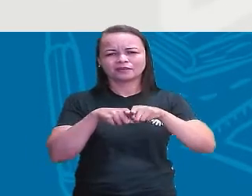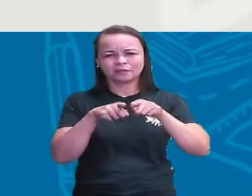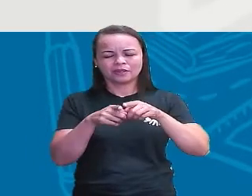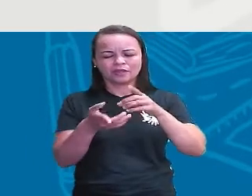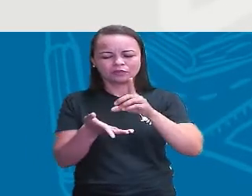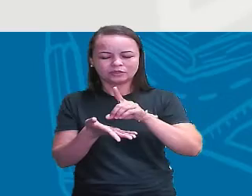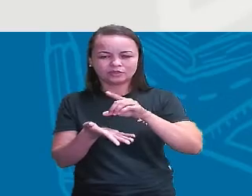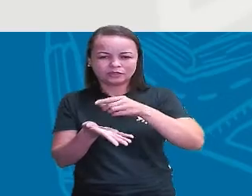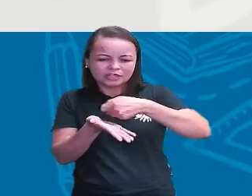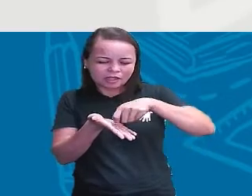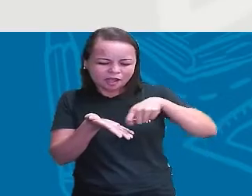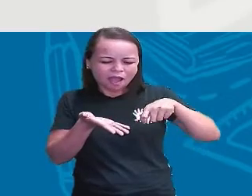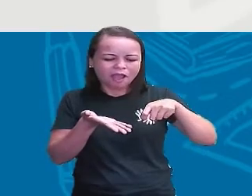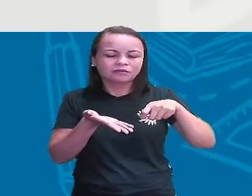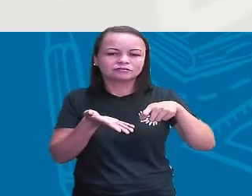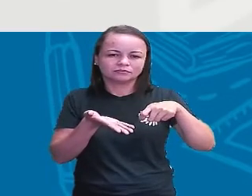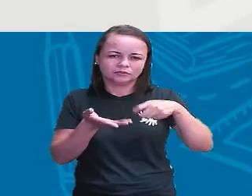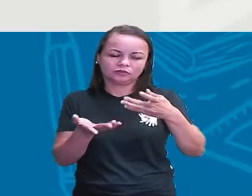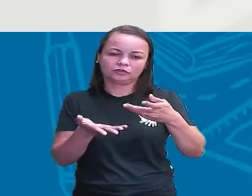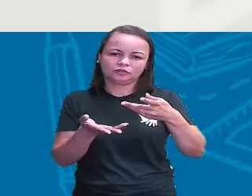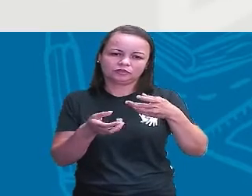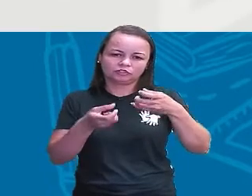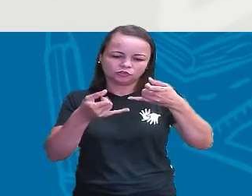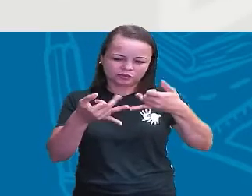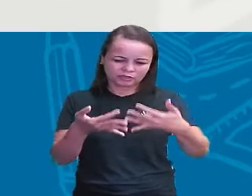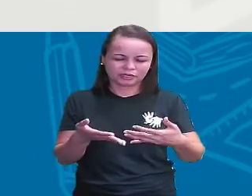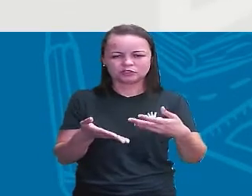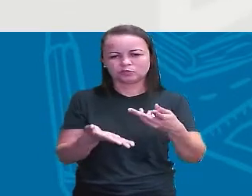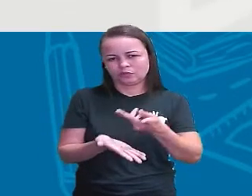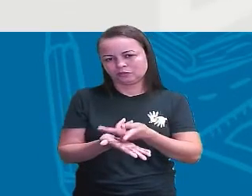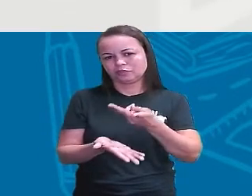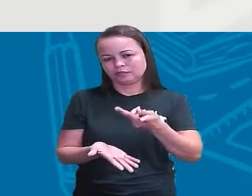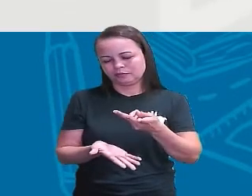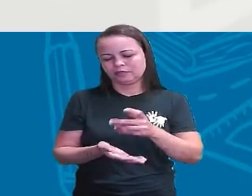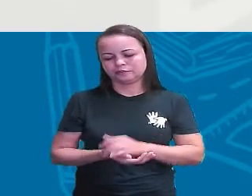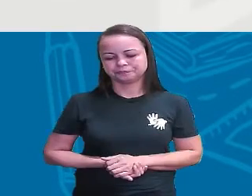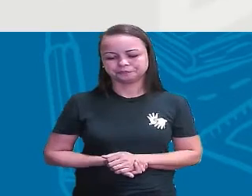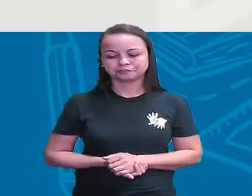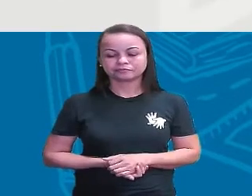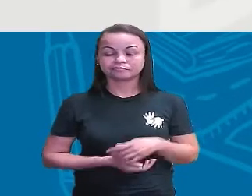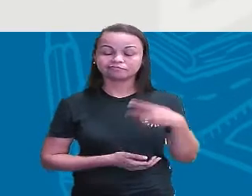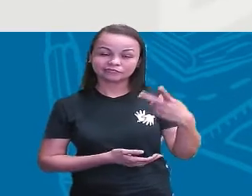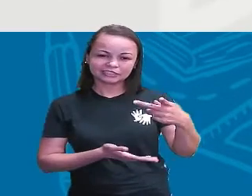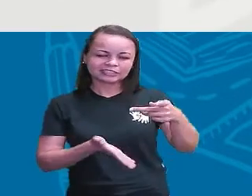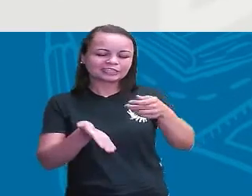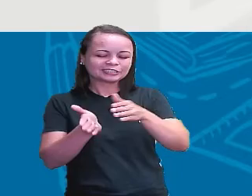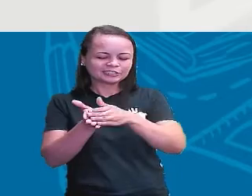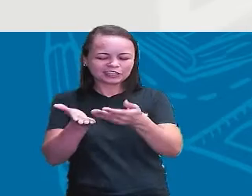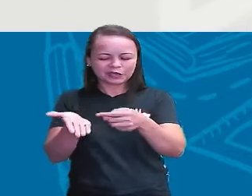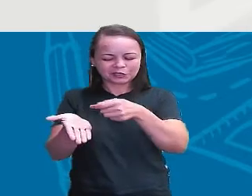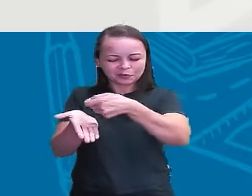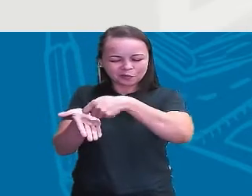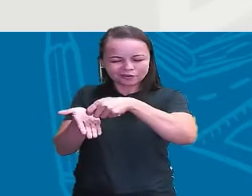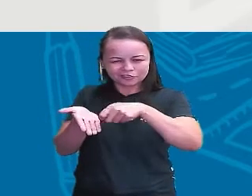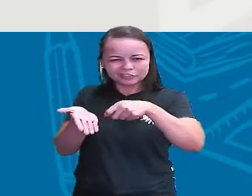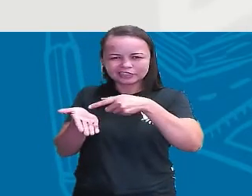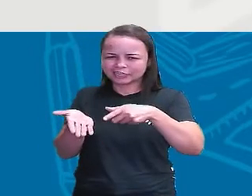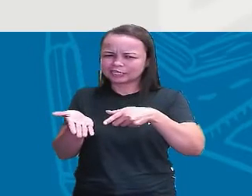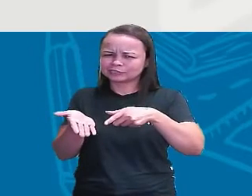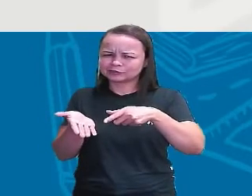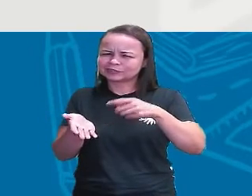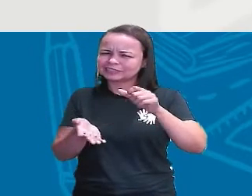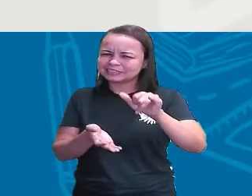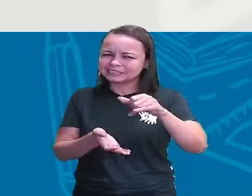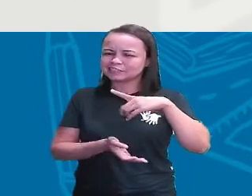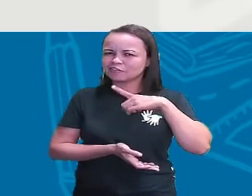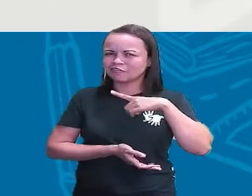alguns acontecimentos. Enfim, agora o diário desse jeitinho aí eu acho que se tiver é muito pouco.